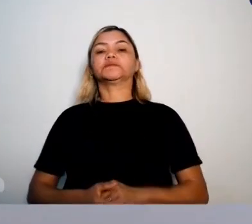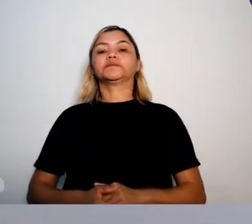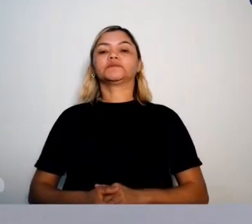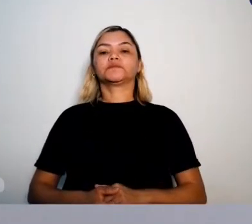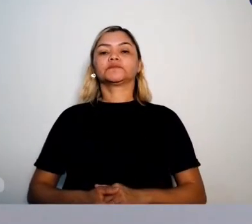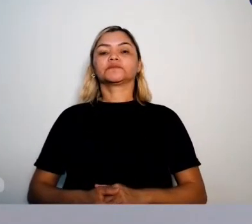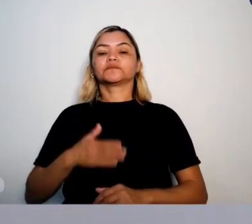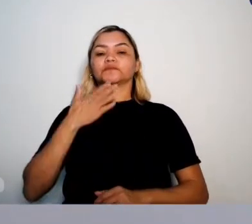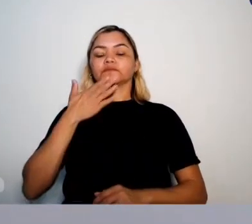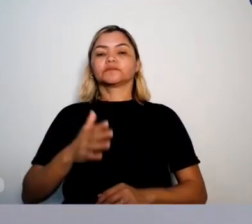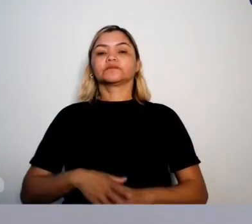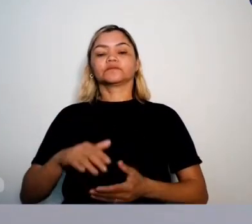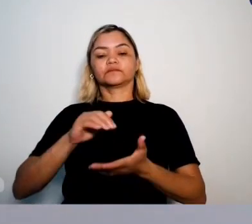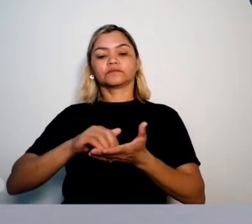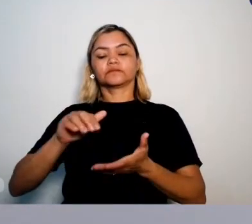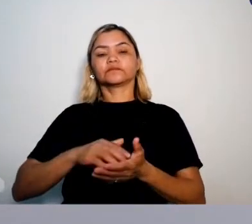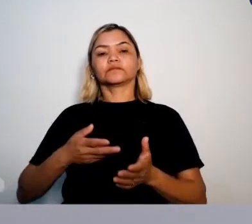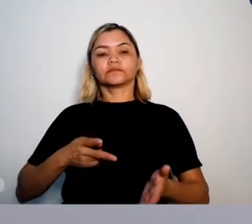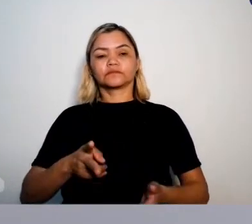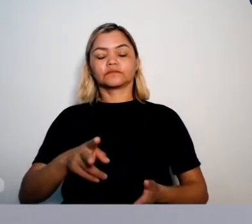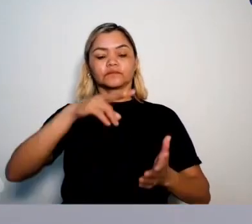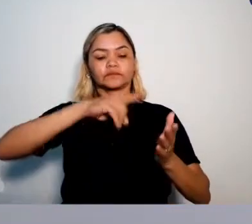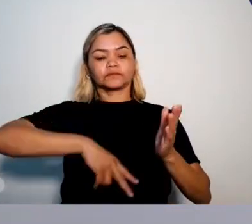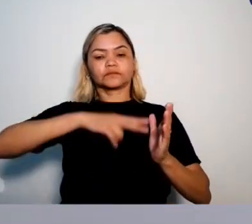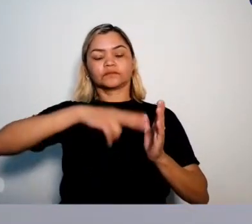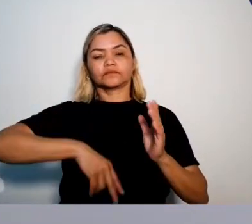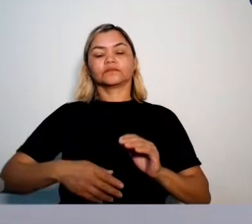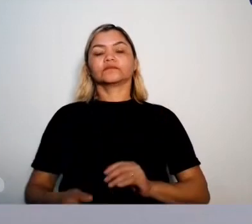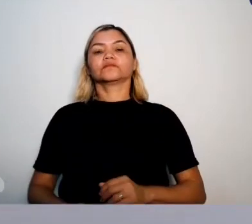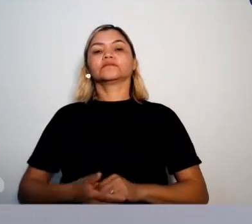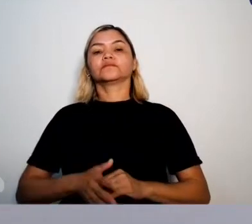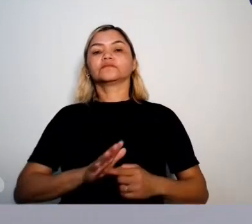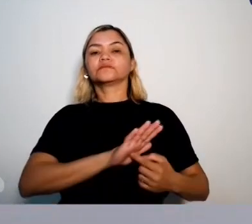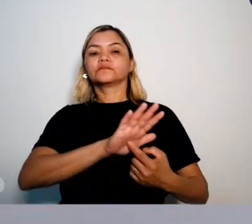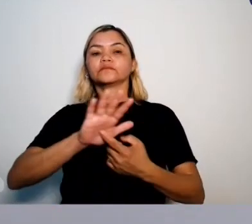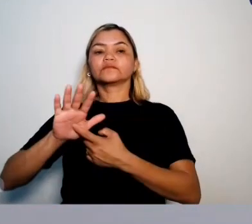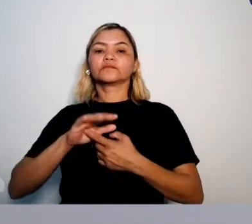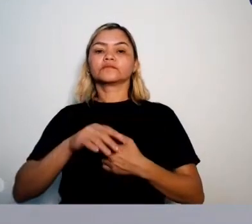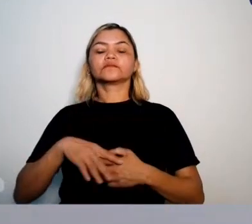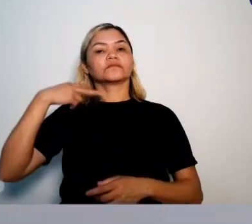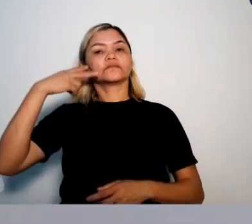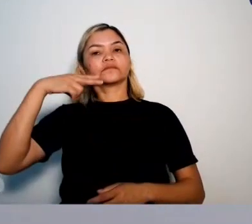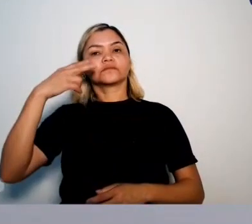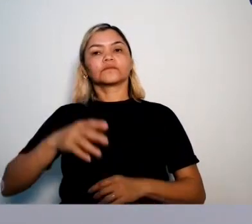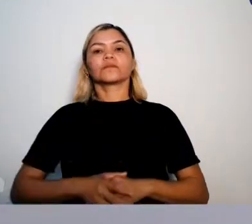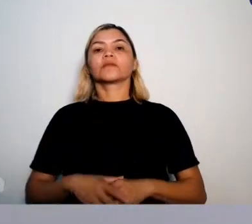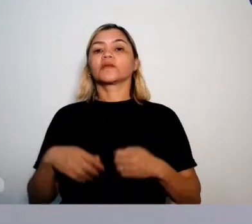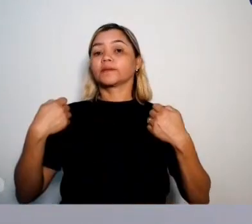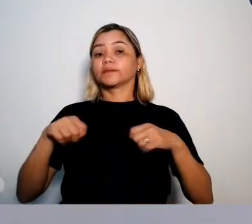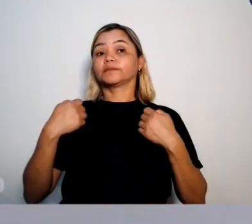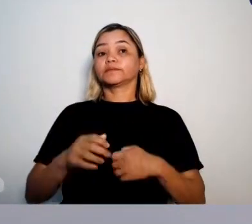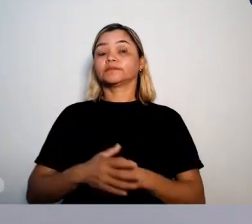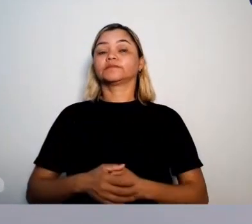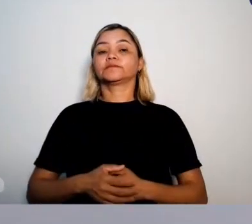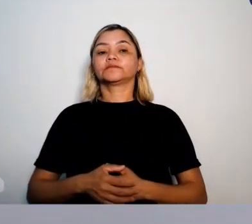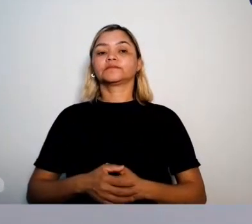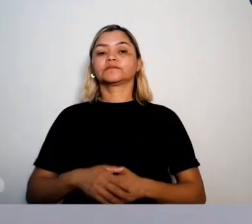Solicito ao secretário que proceda à leitura das moções apresentadas pelos senhores vereadores, que dependem da aprovação do plenário.